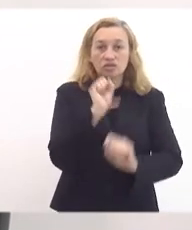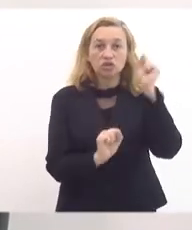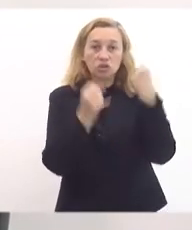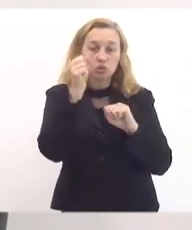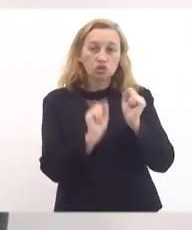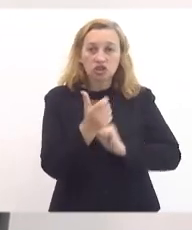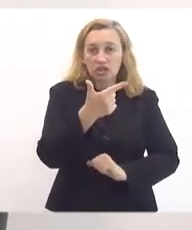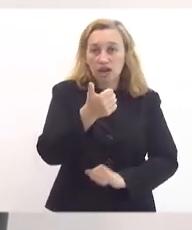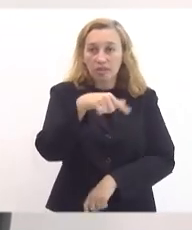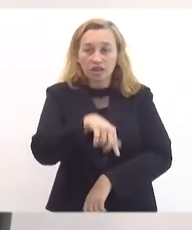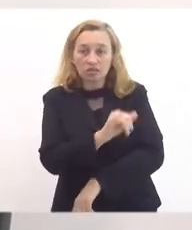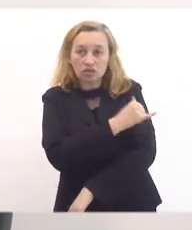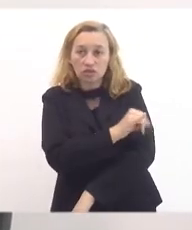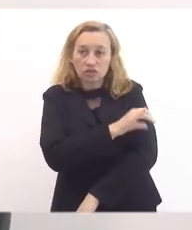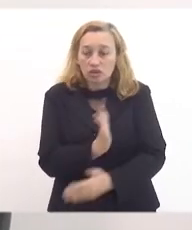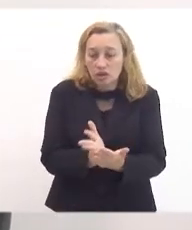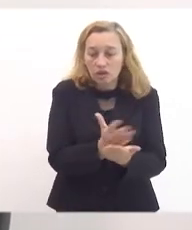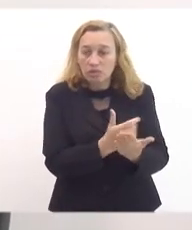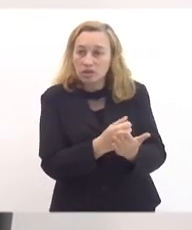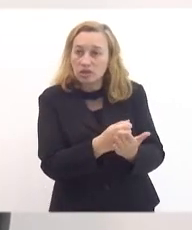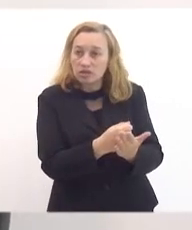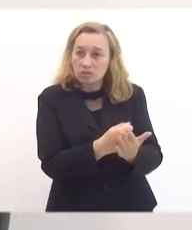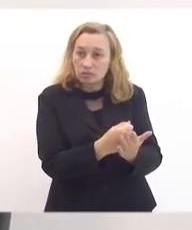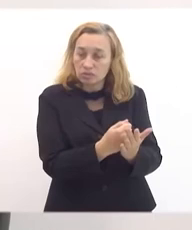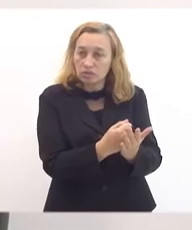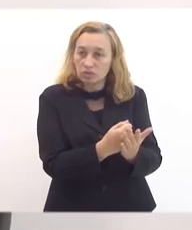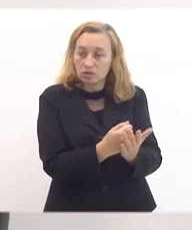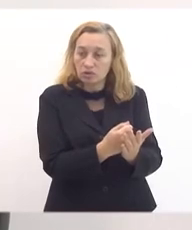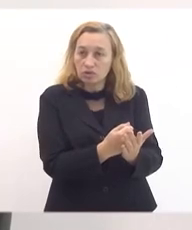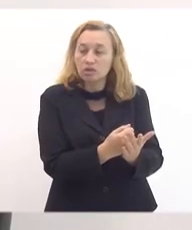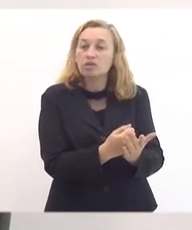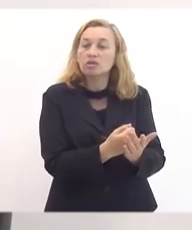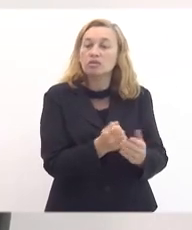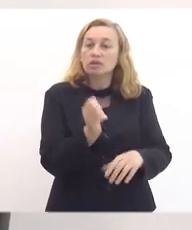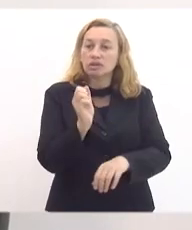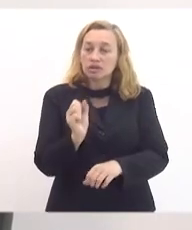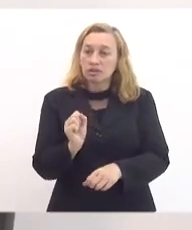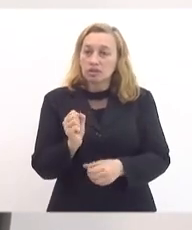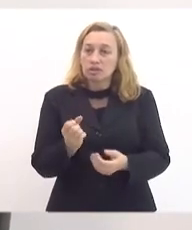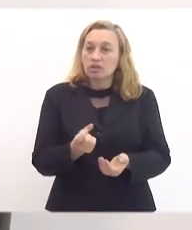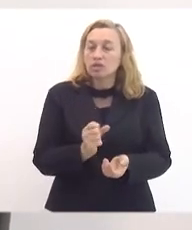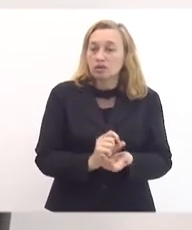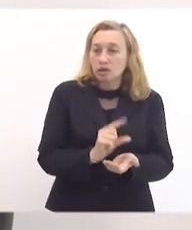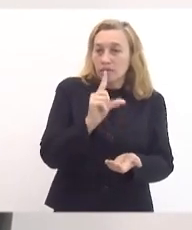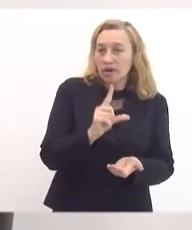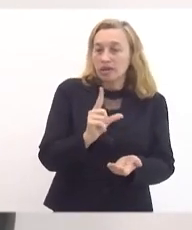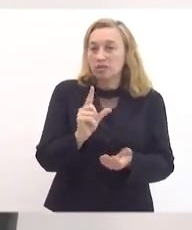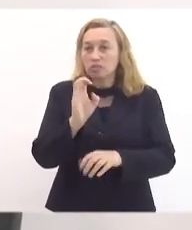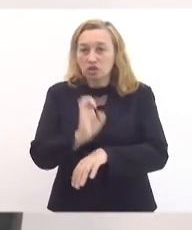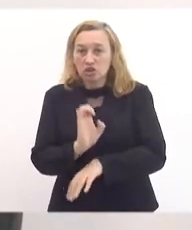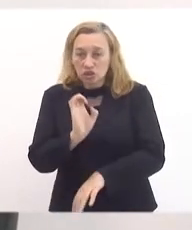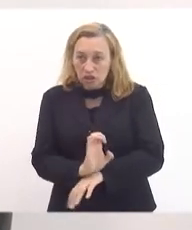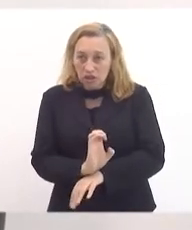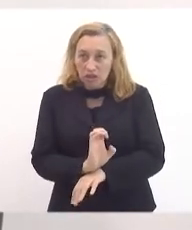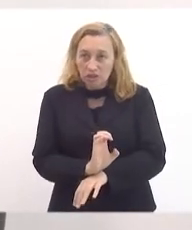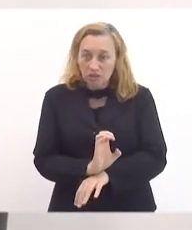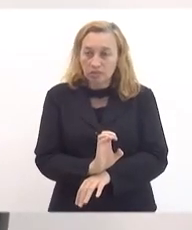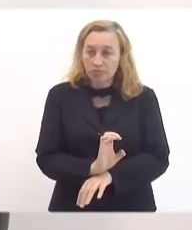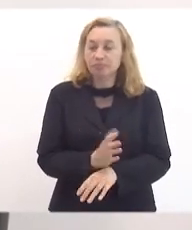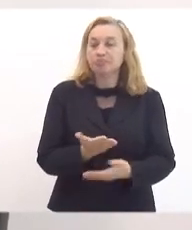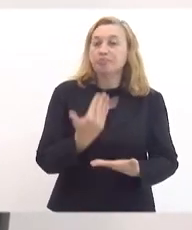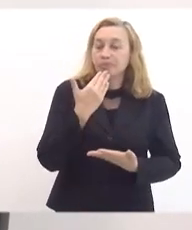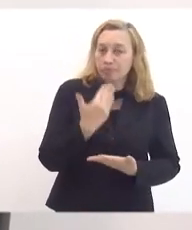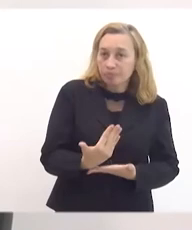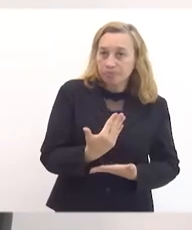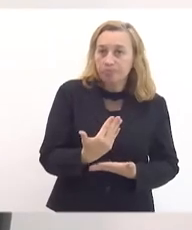discutir é aumento de arrecadação para o estado e geração de emprego dentro do Estado então Pedir para que o governo e